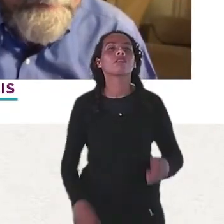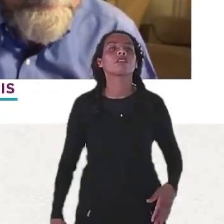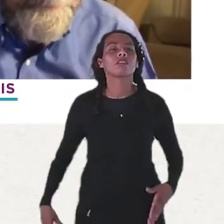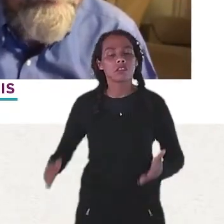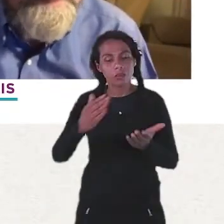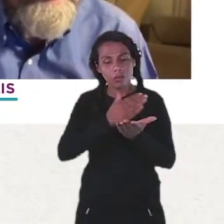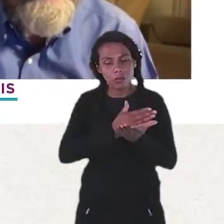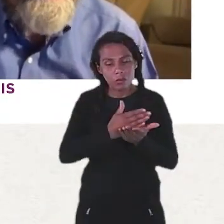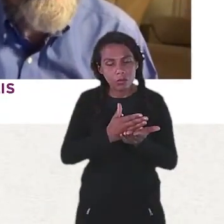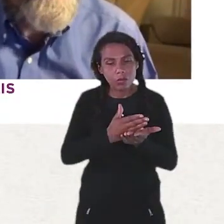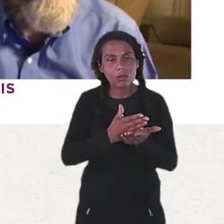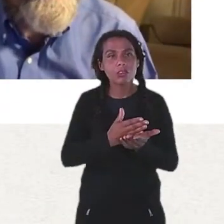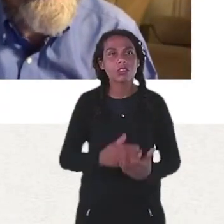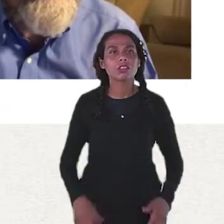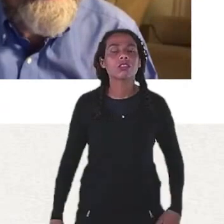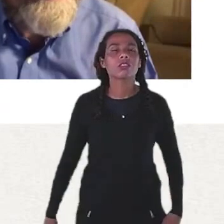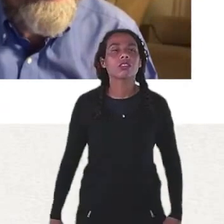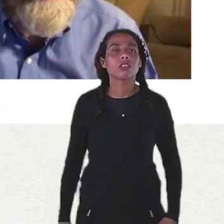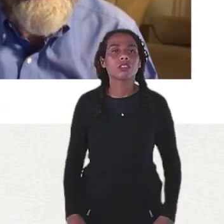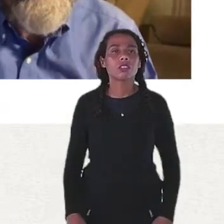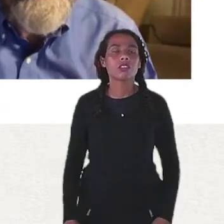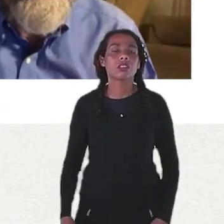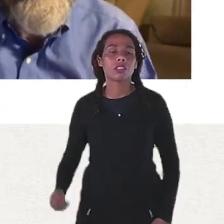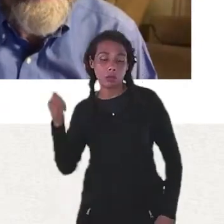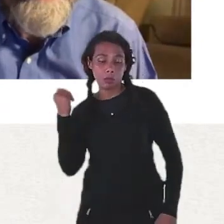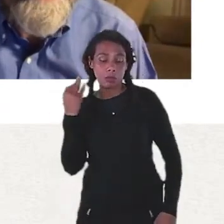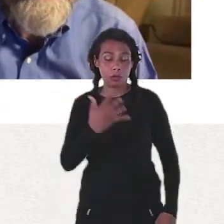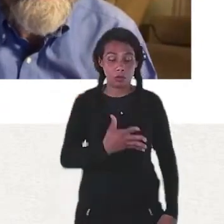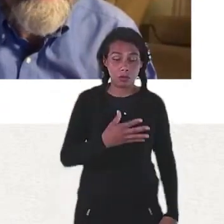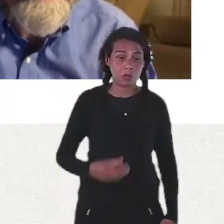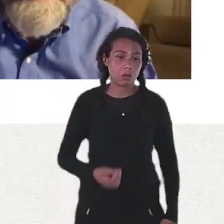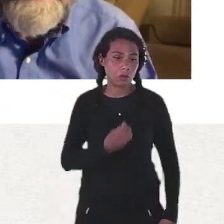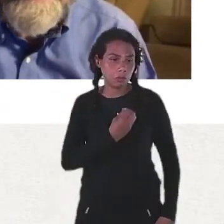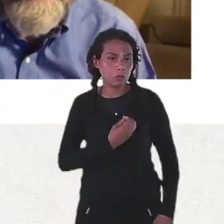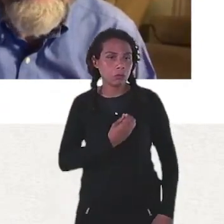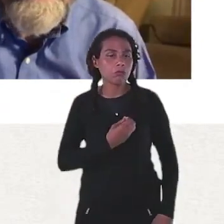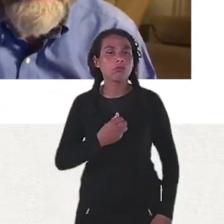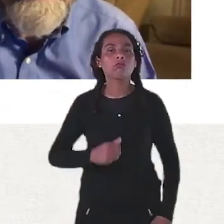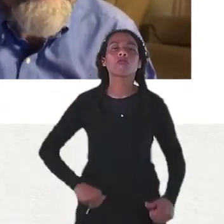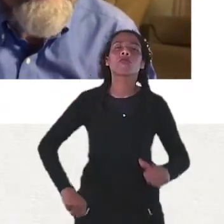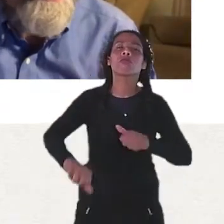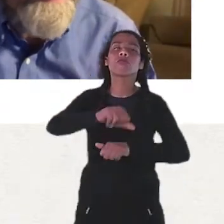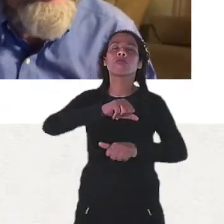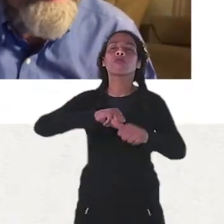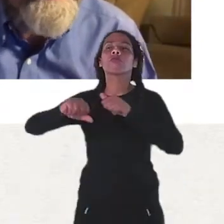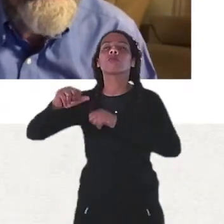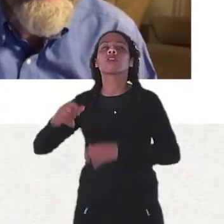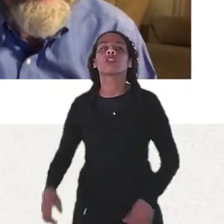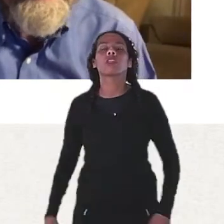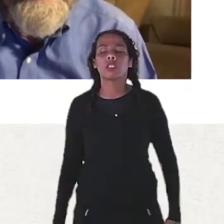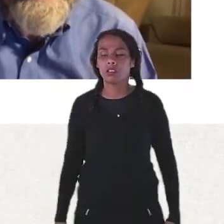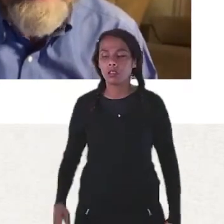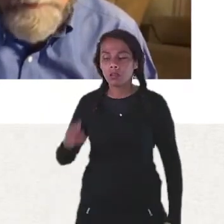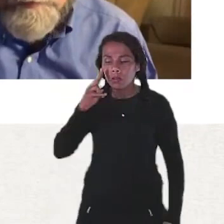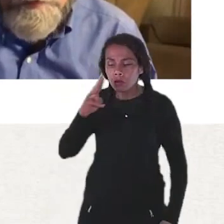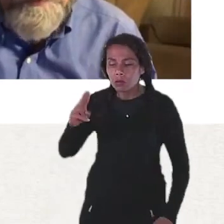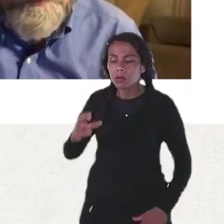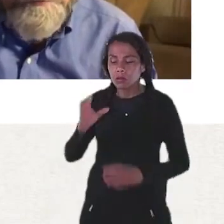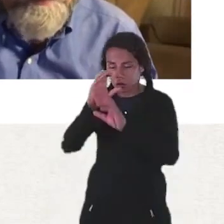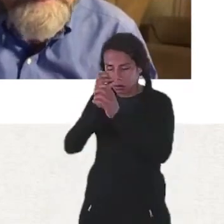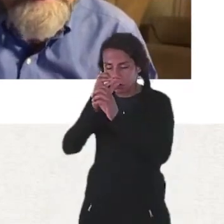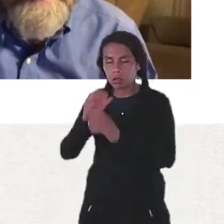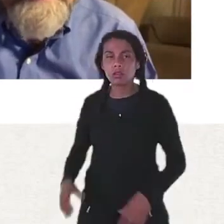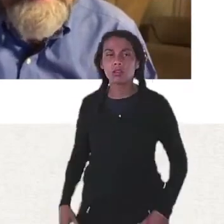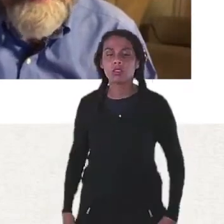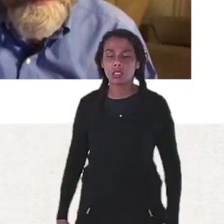a minha vida, né? Mudou a minha vida porque, a partir de então, eu decidi que eu queria ser cientista, né? Então, eu